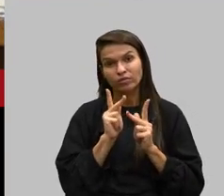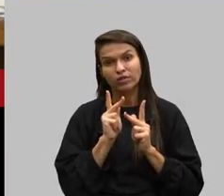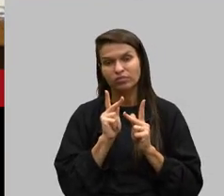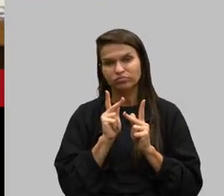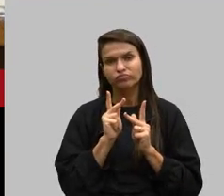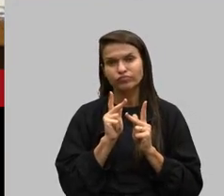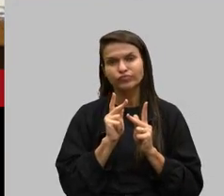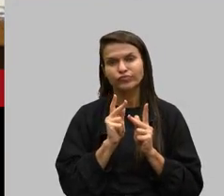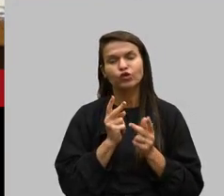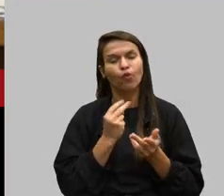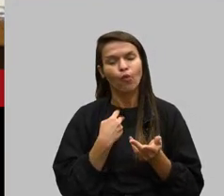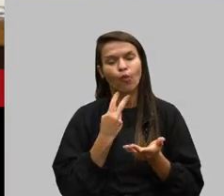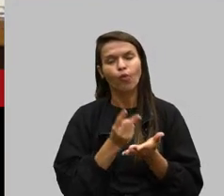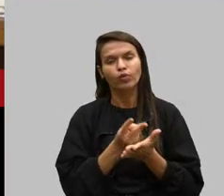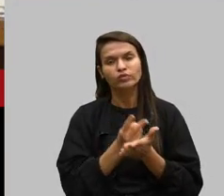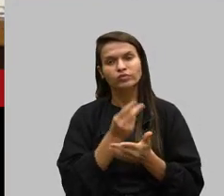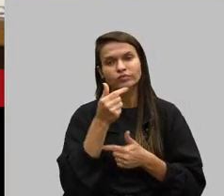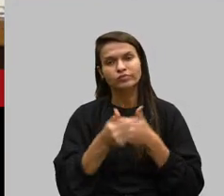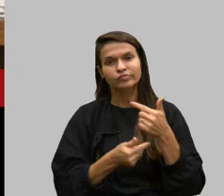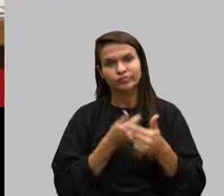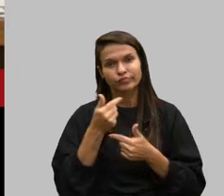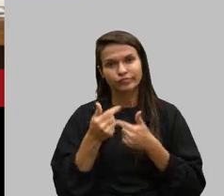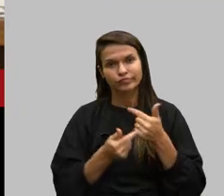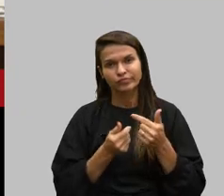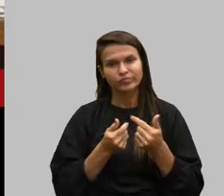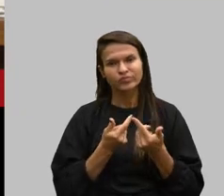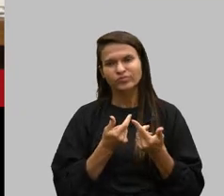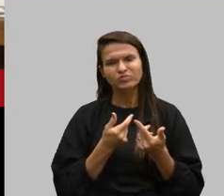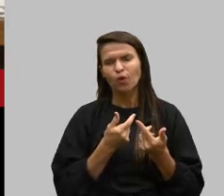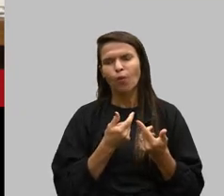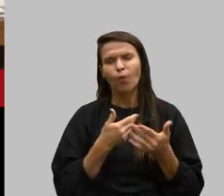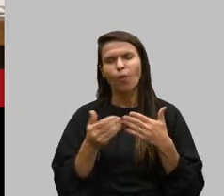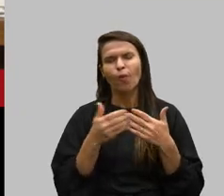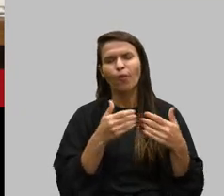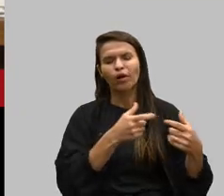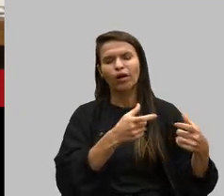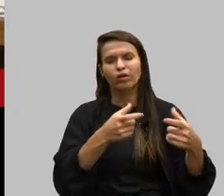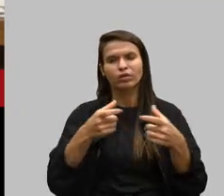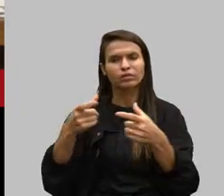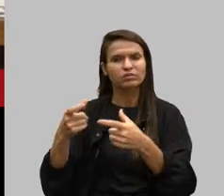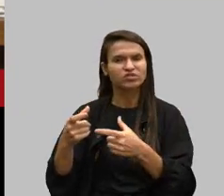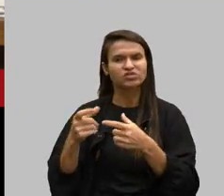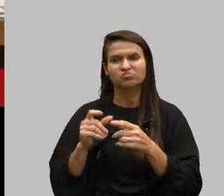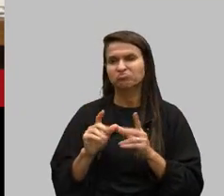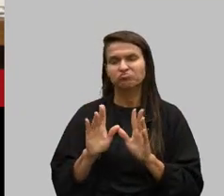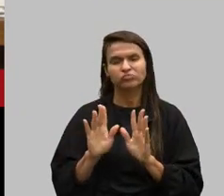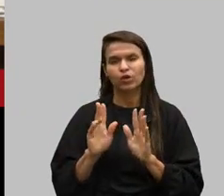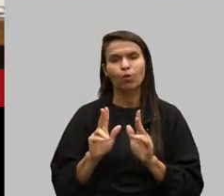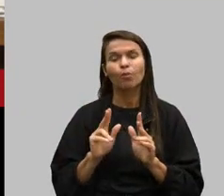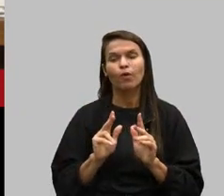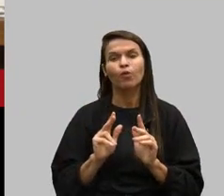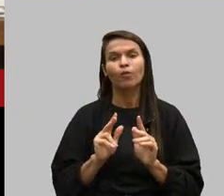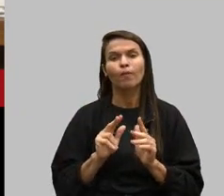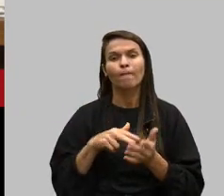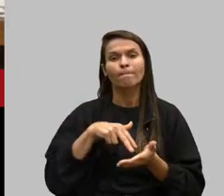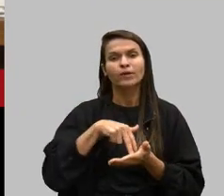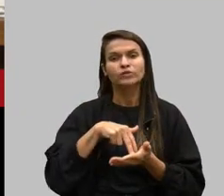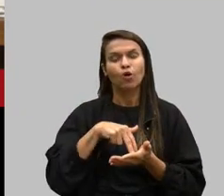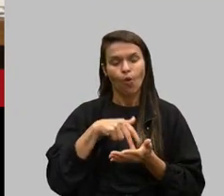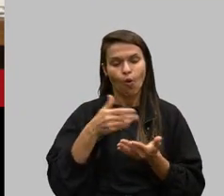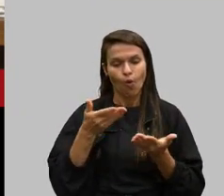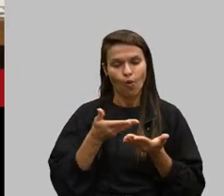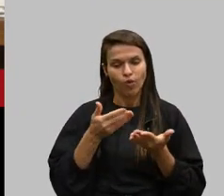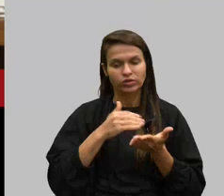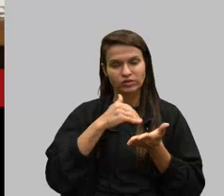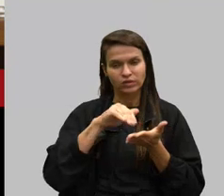impedir de continuar esse trabalho onde quer que estejamos indiferente da minha posição hoje estou como secretário